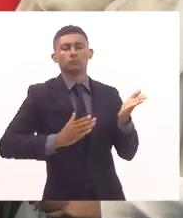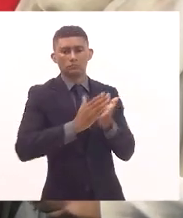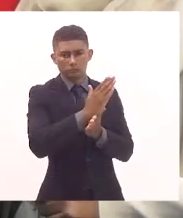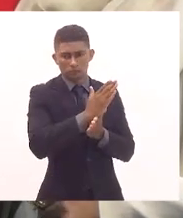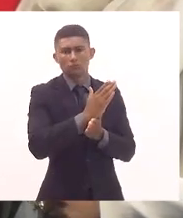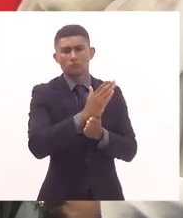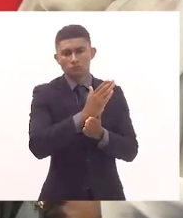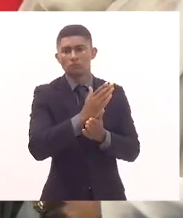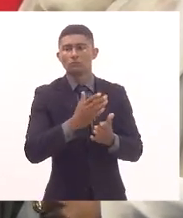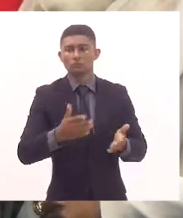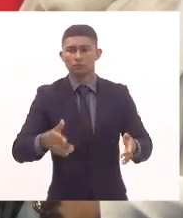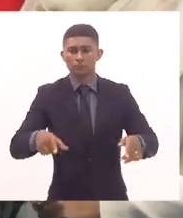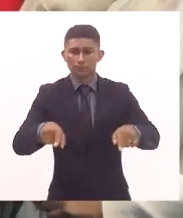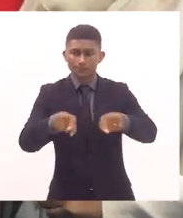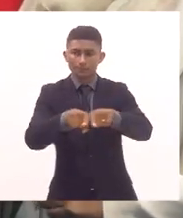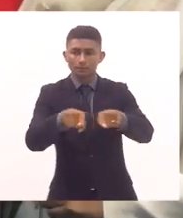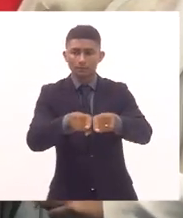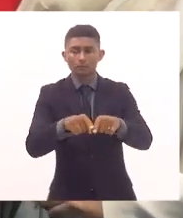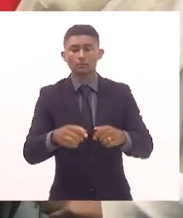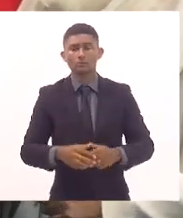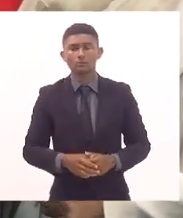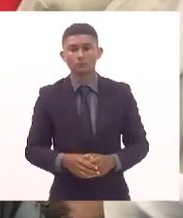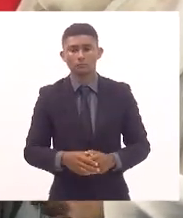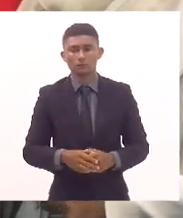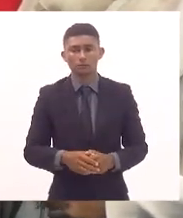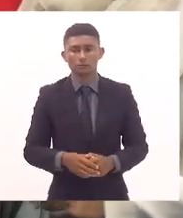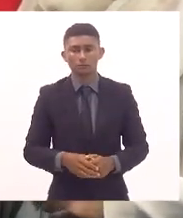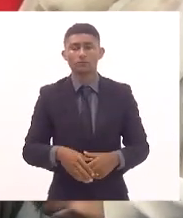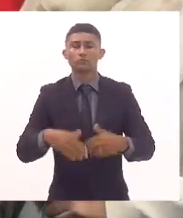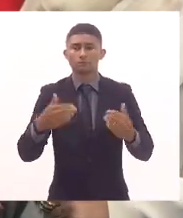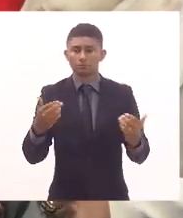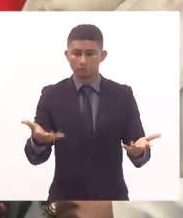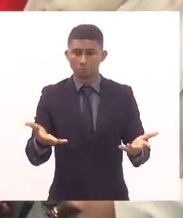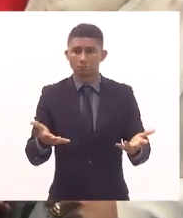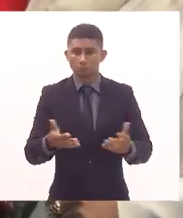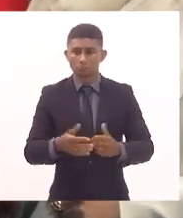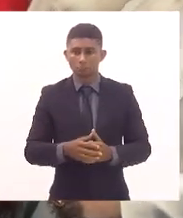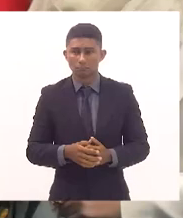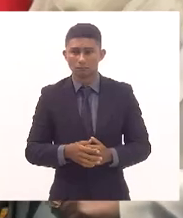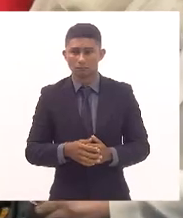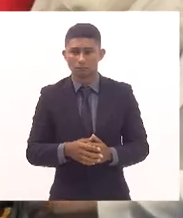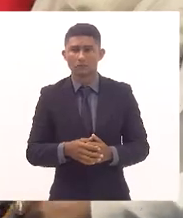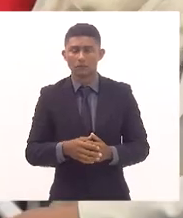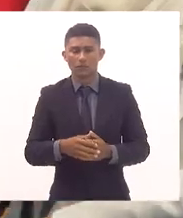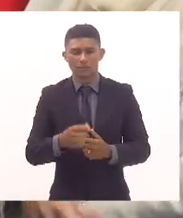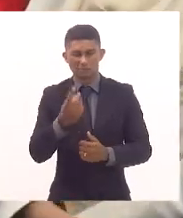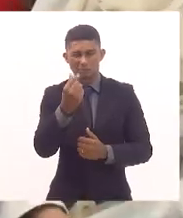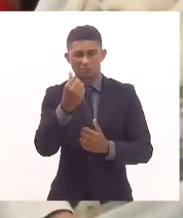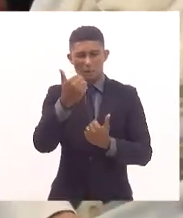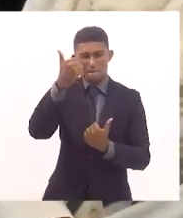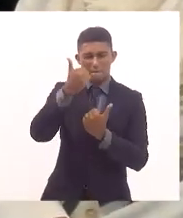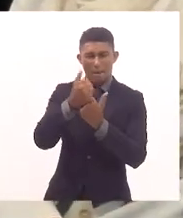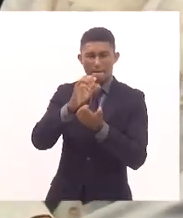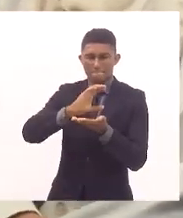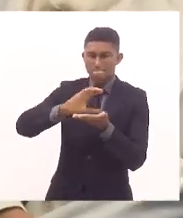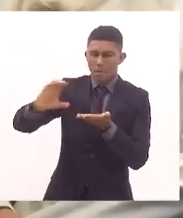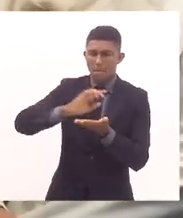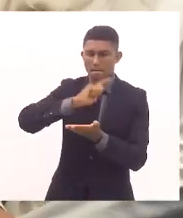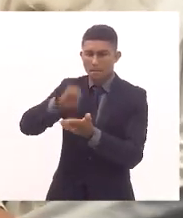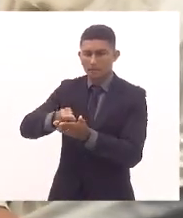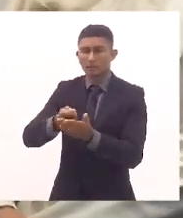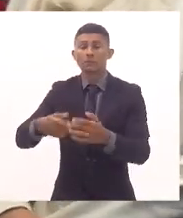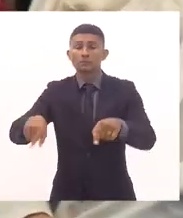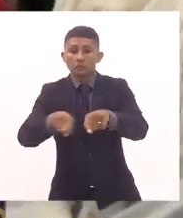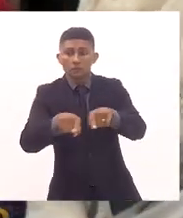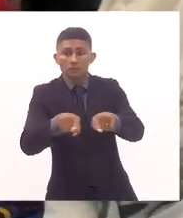obstante termos ampliado esse sentido da gratificação e termos também